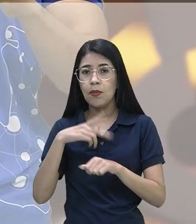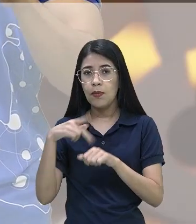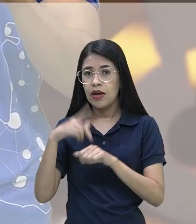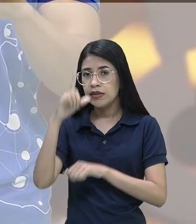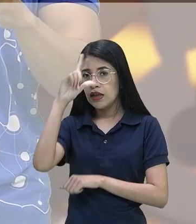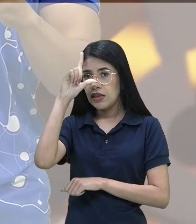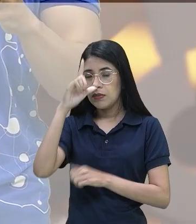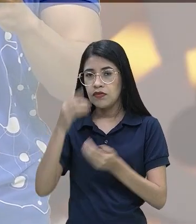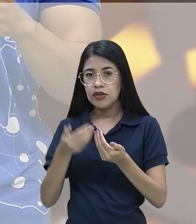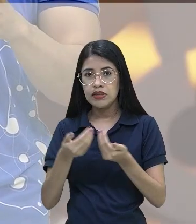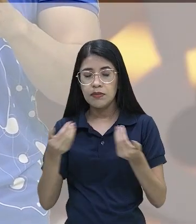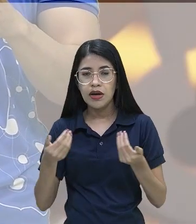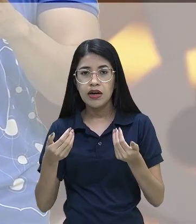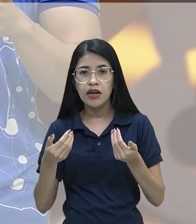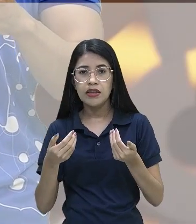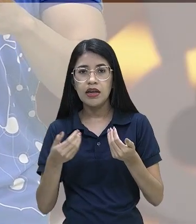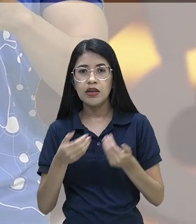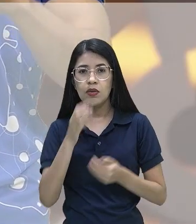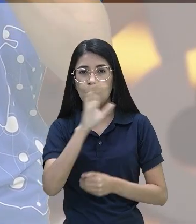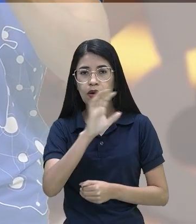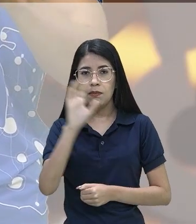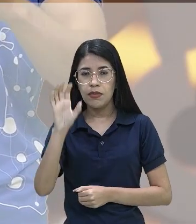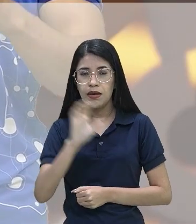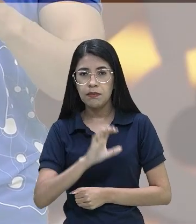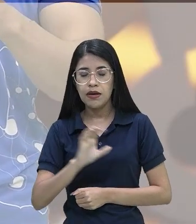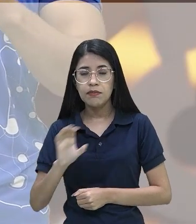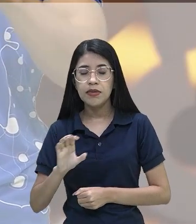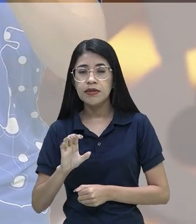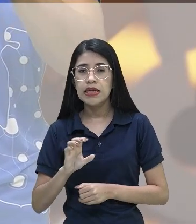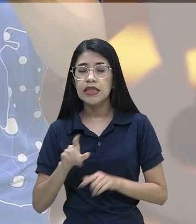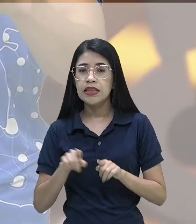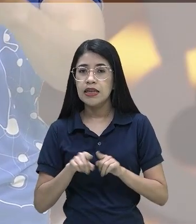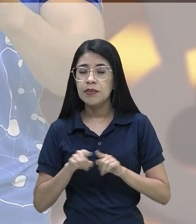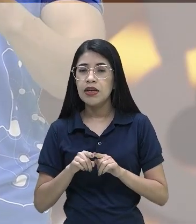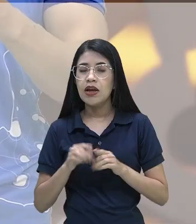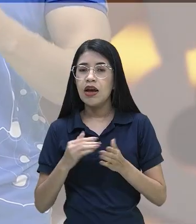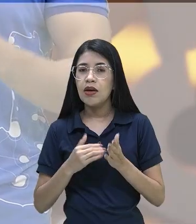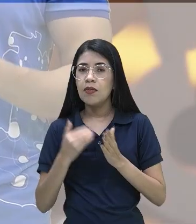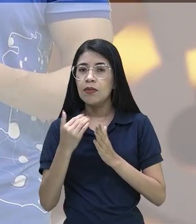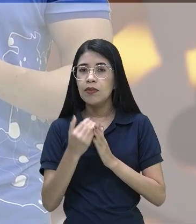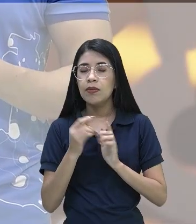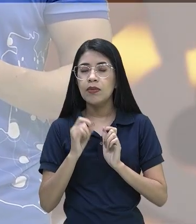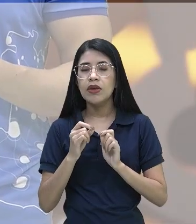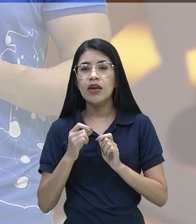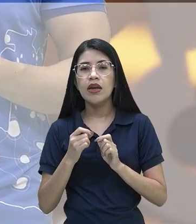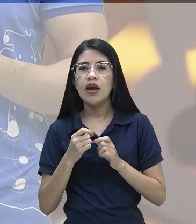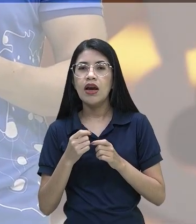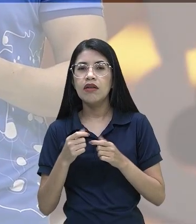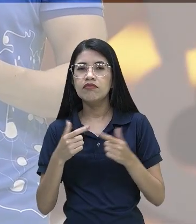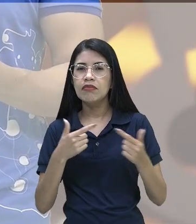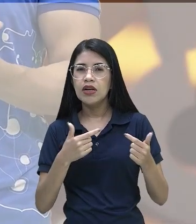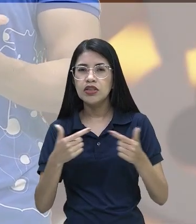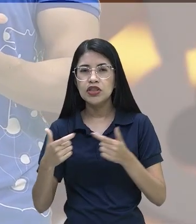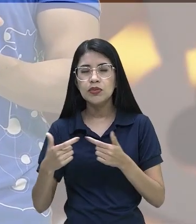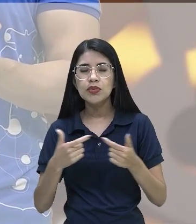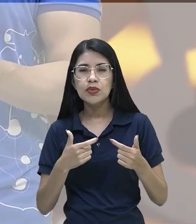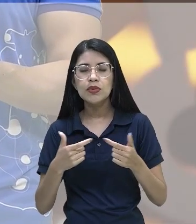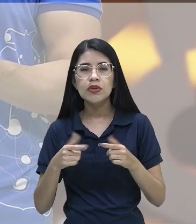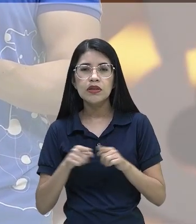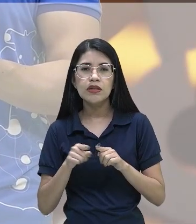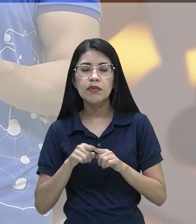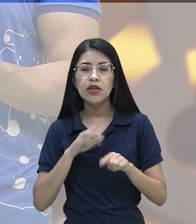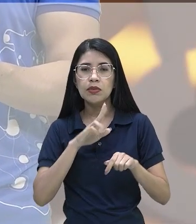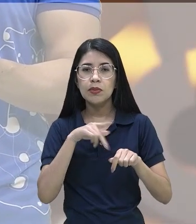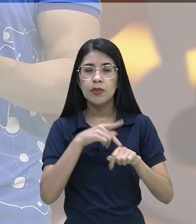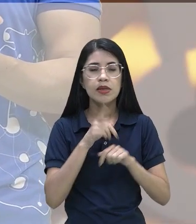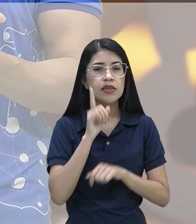em 4 zonas de ocupação, e isso foi aumentando a tensão entre essas duas superpotências, entre